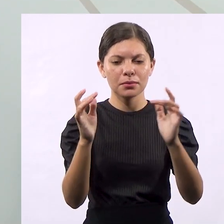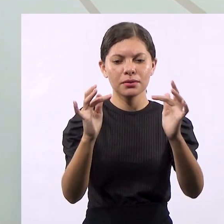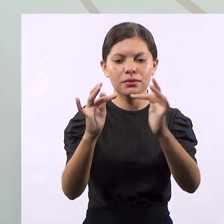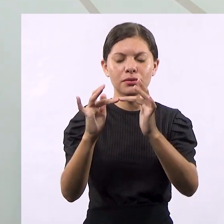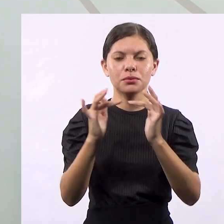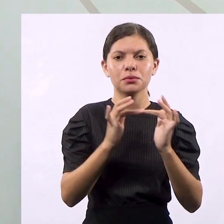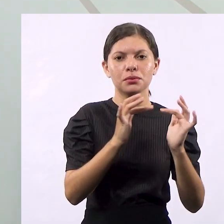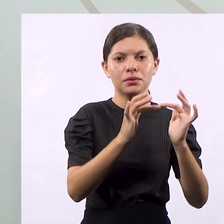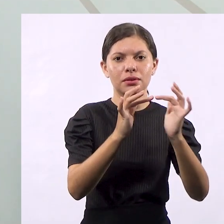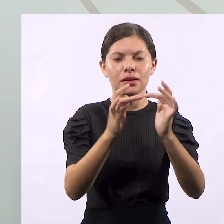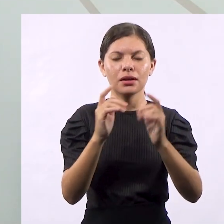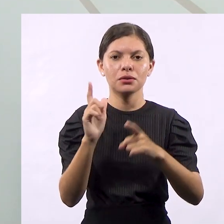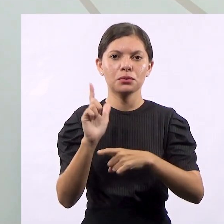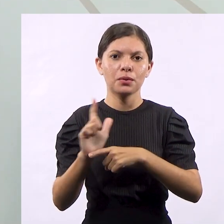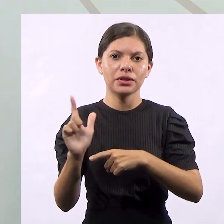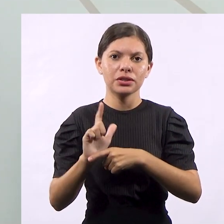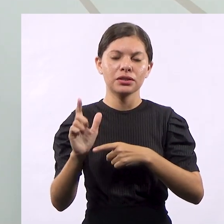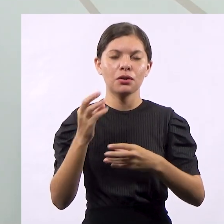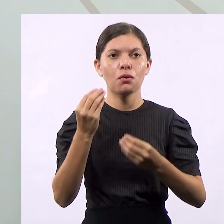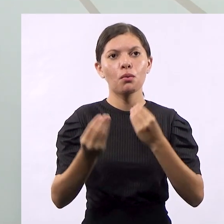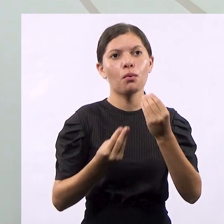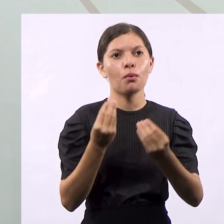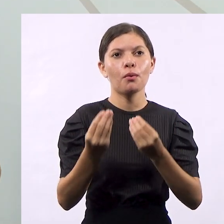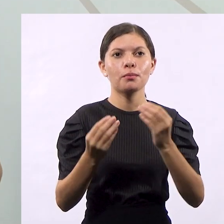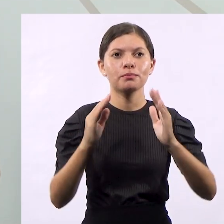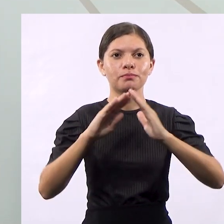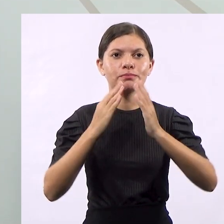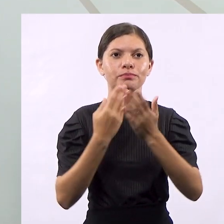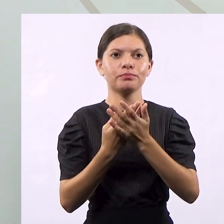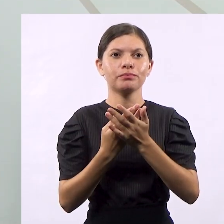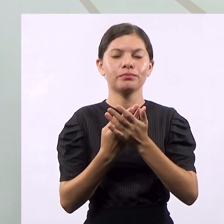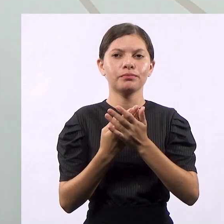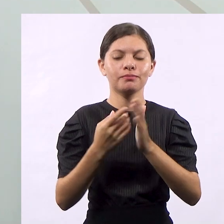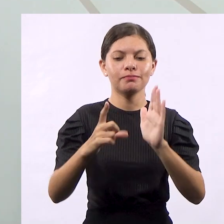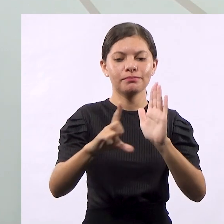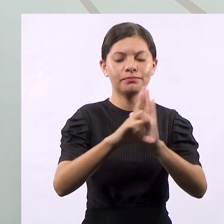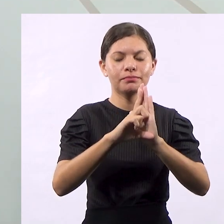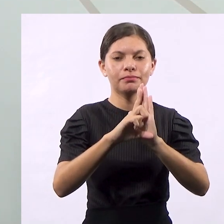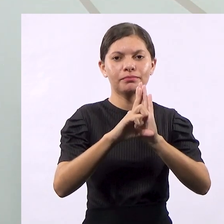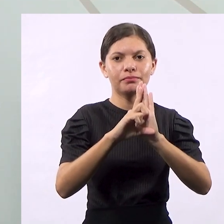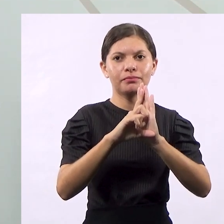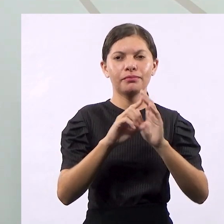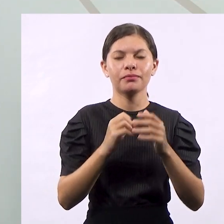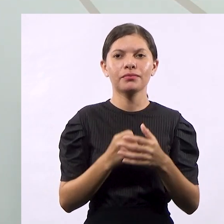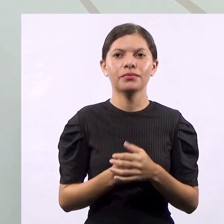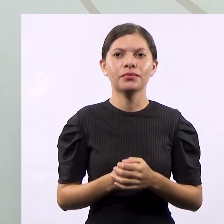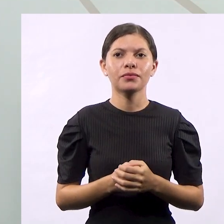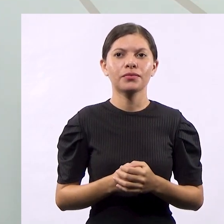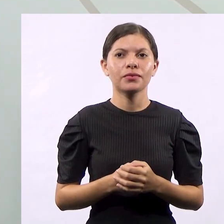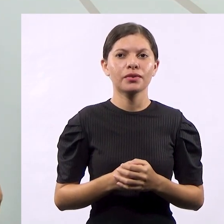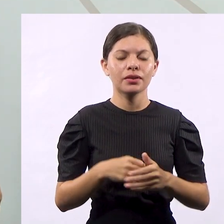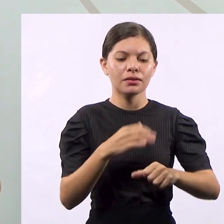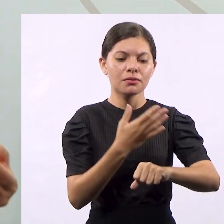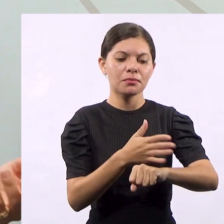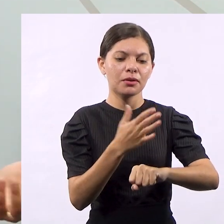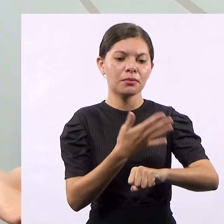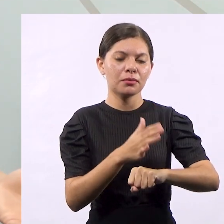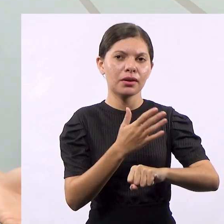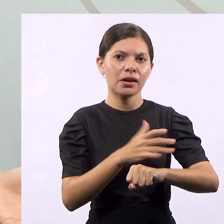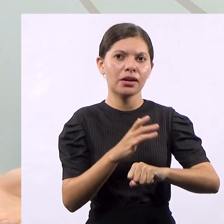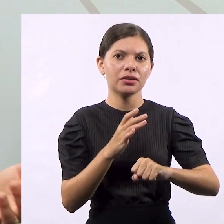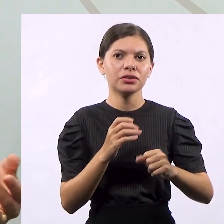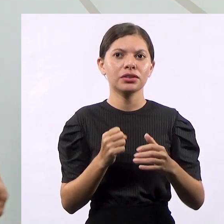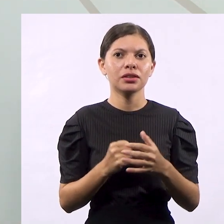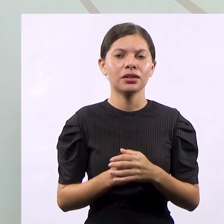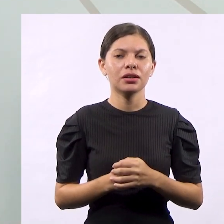com a gestão, como que a escola está atenta para essa questão da legislação e como isso está incidindo sobre a prática da